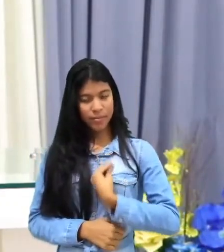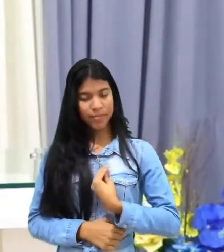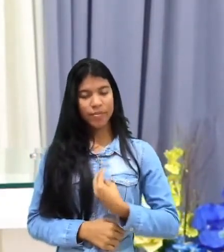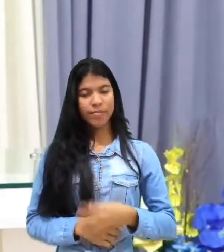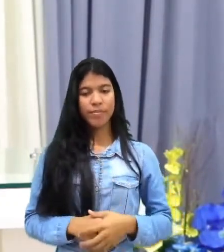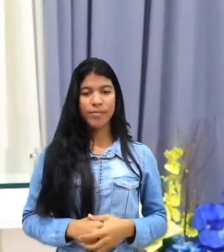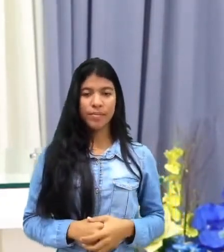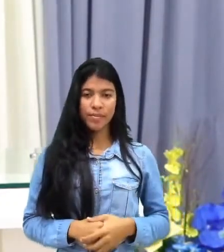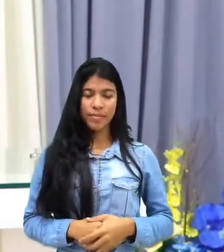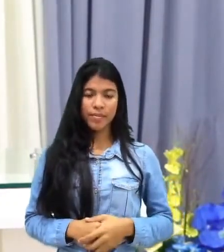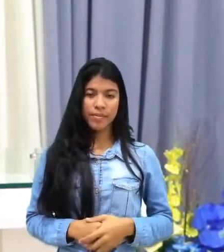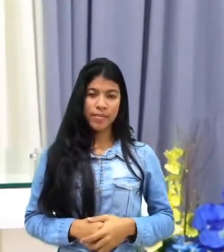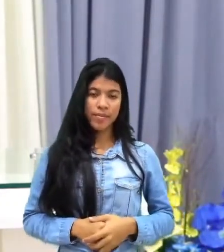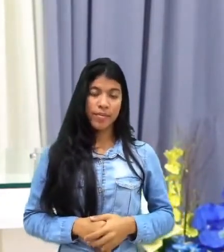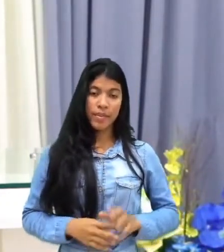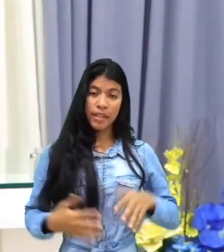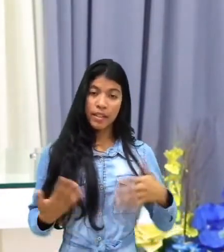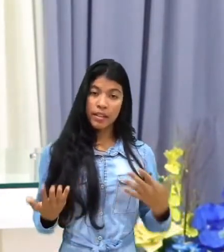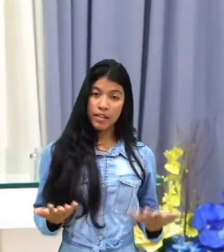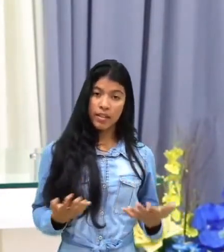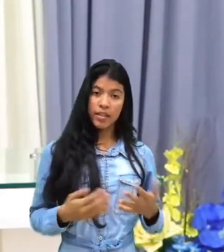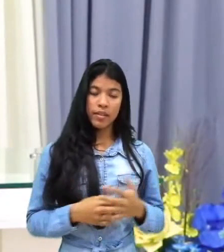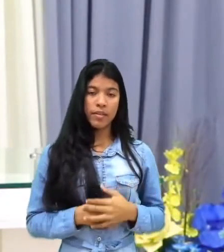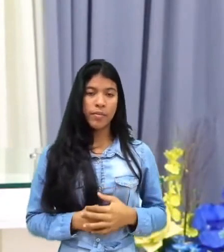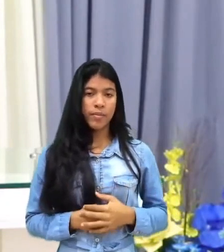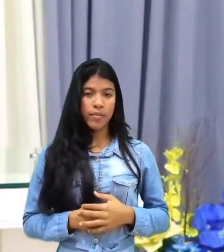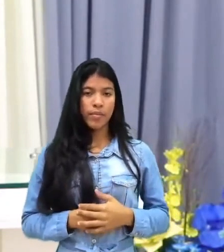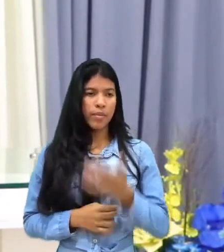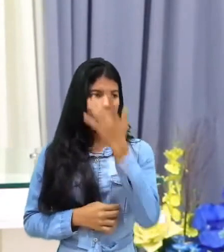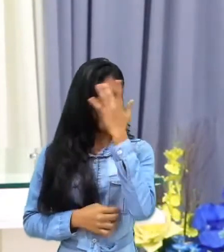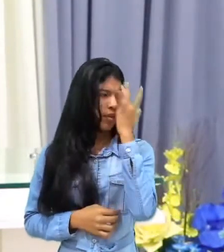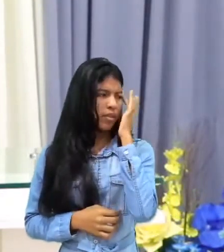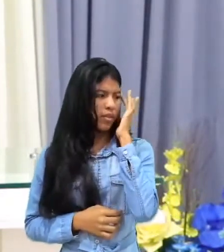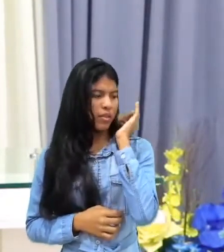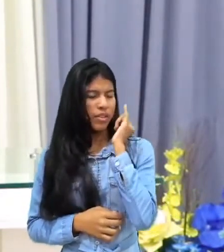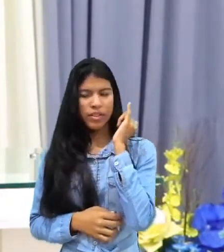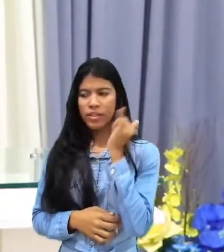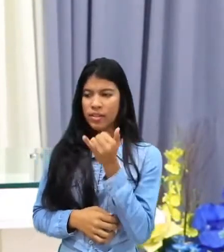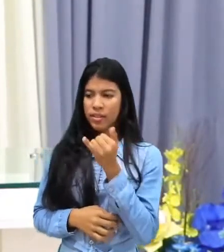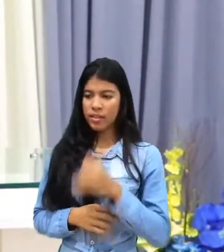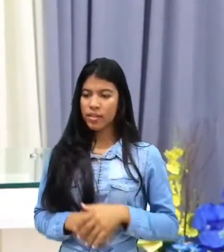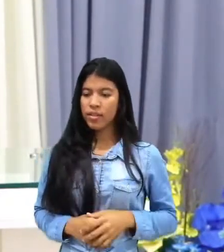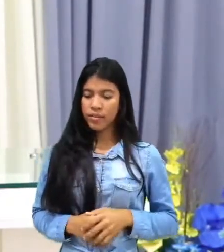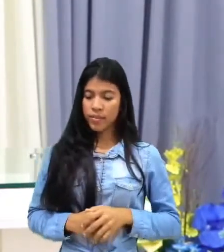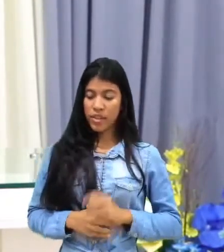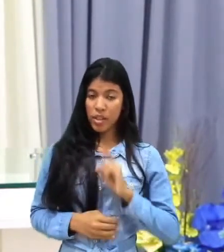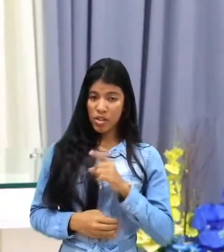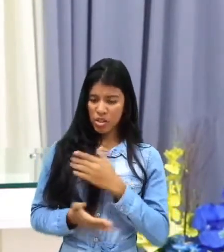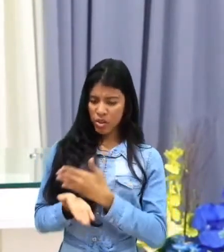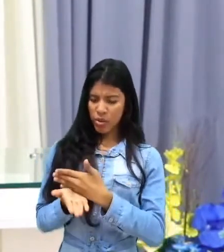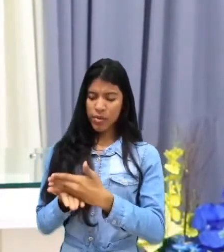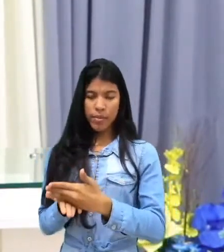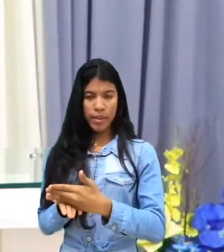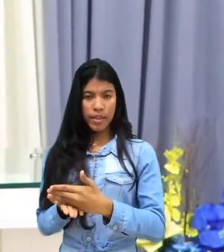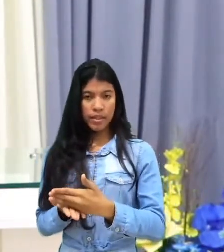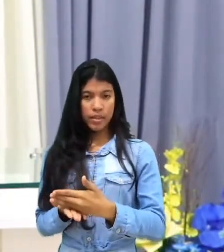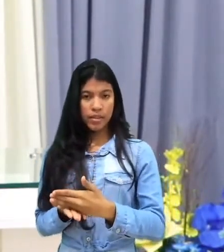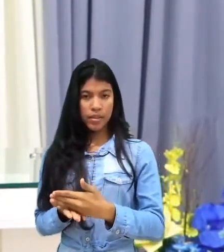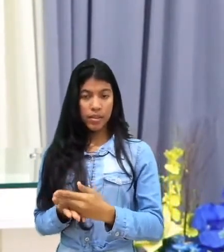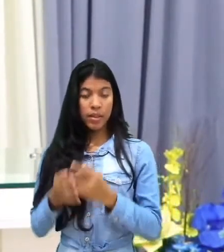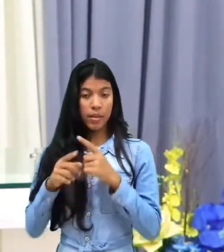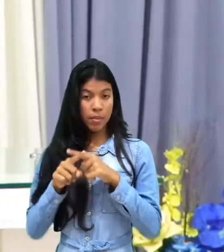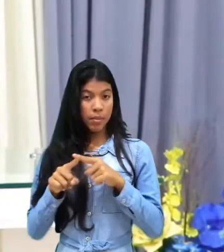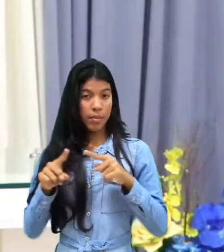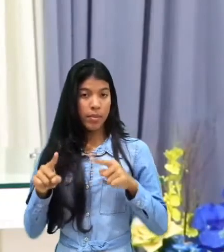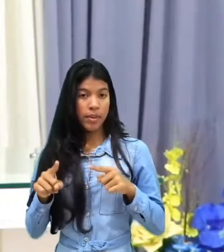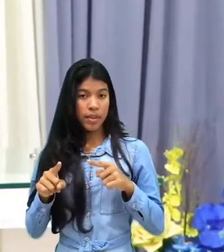Senhor. Importante, diz alguém, não é como você começa, mas como